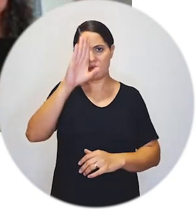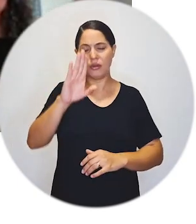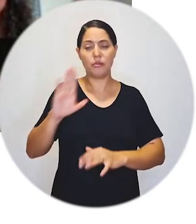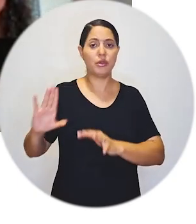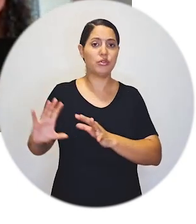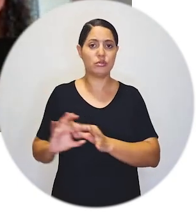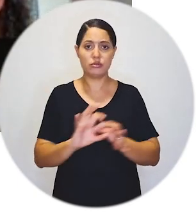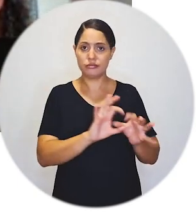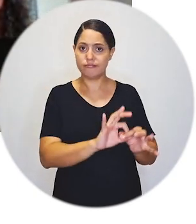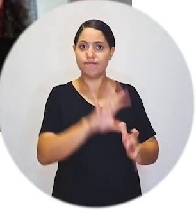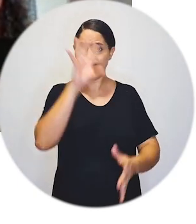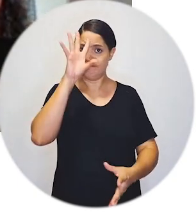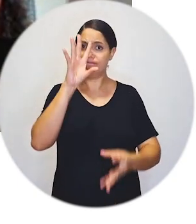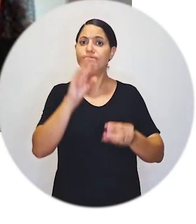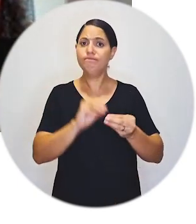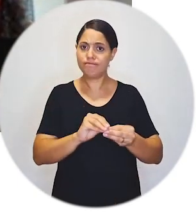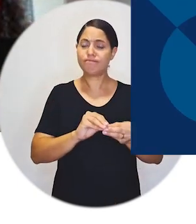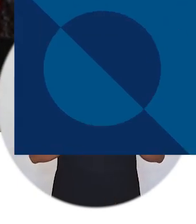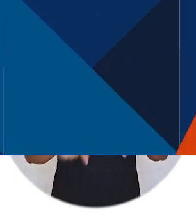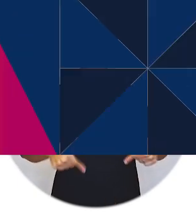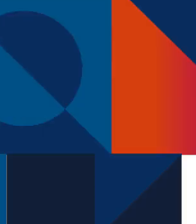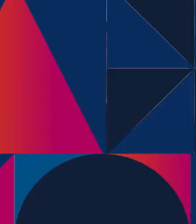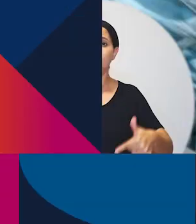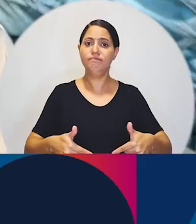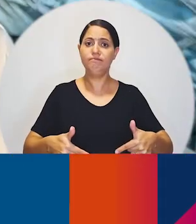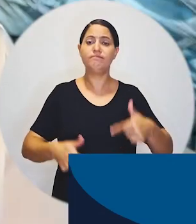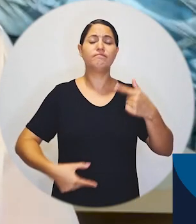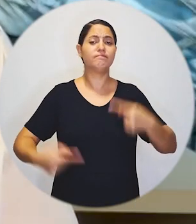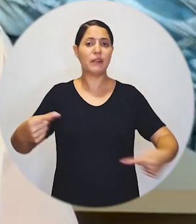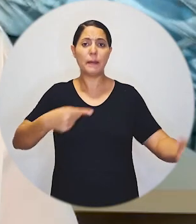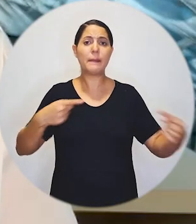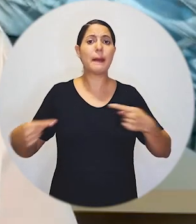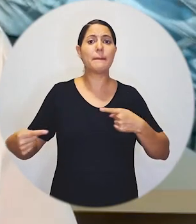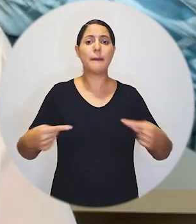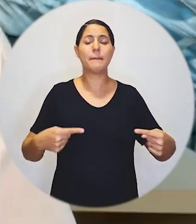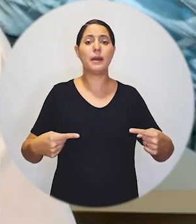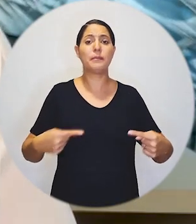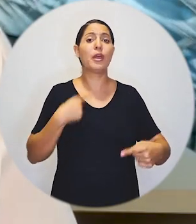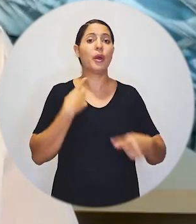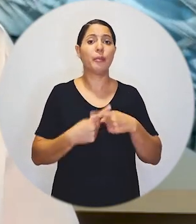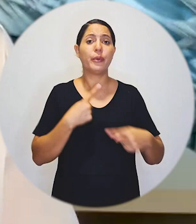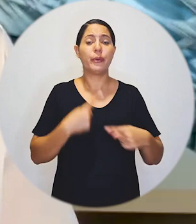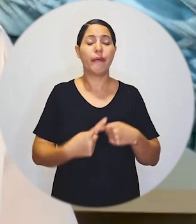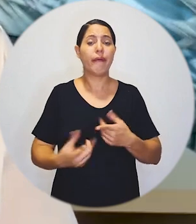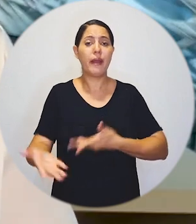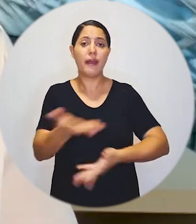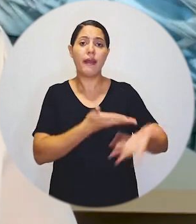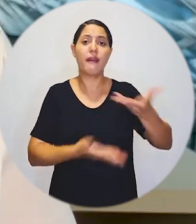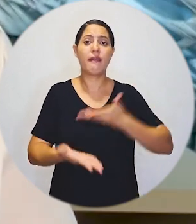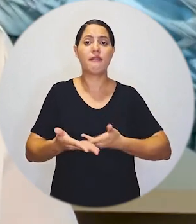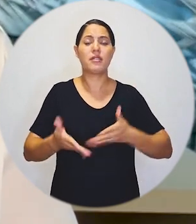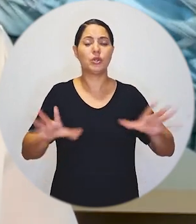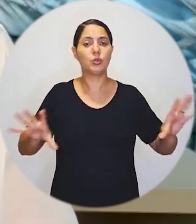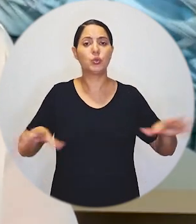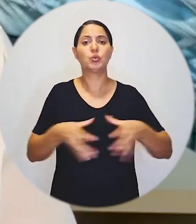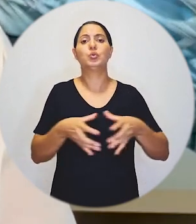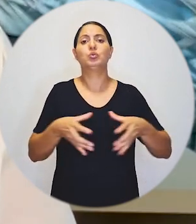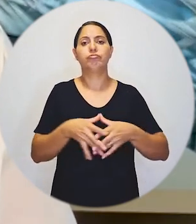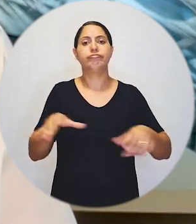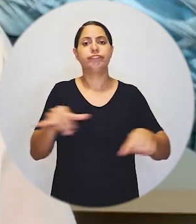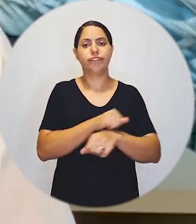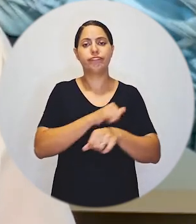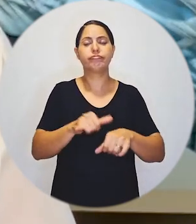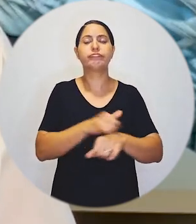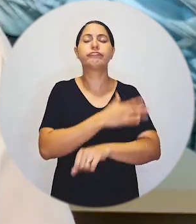que prioriza soluções consensuais e eficientes. Essas discussões ajudam a classe a